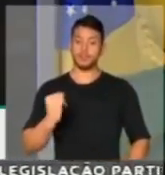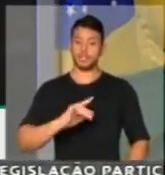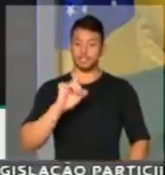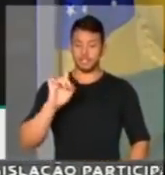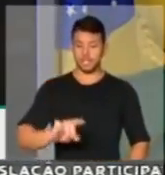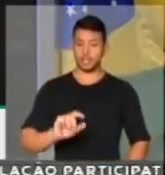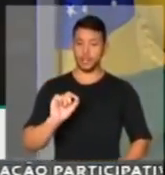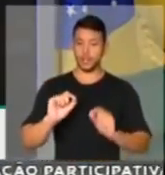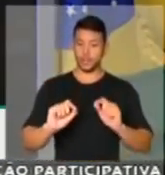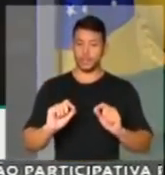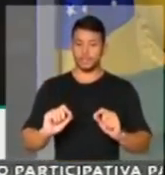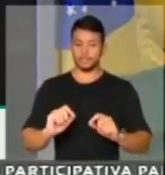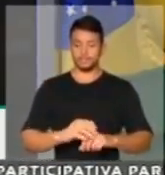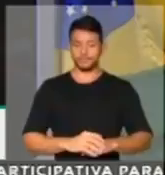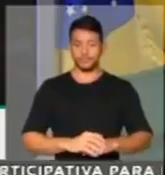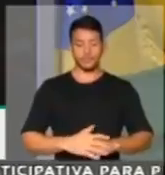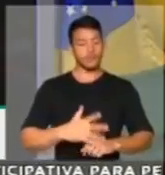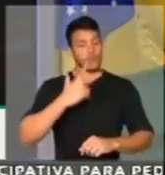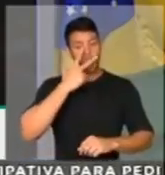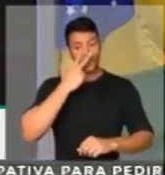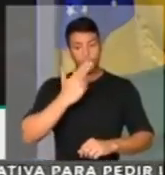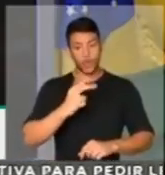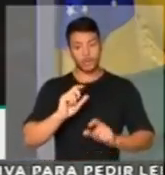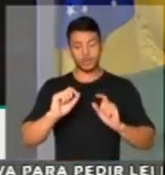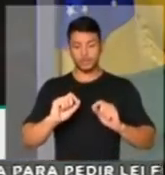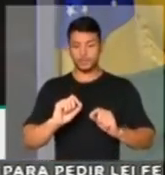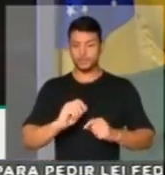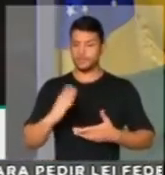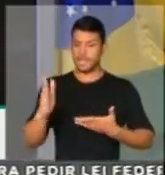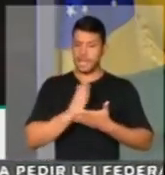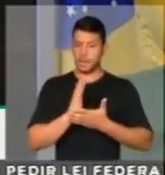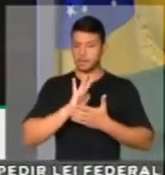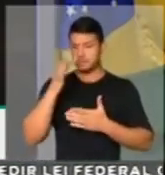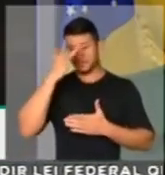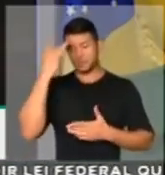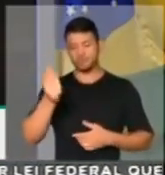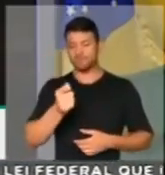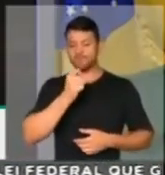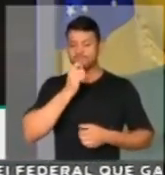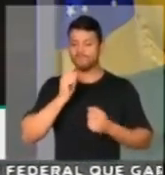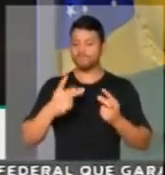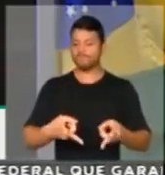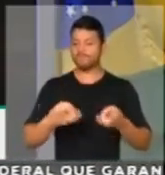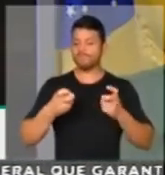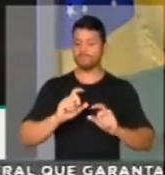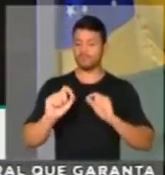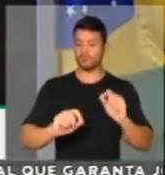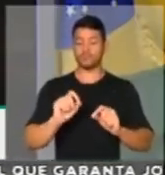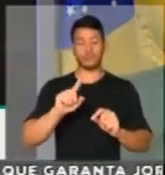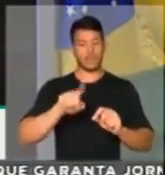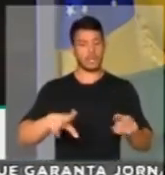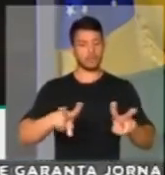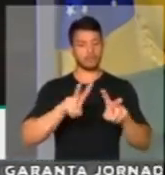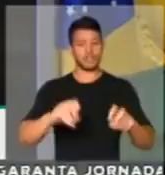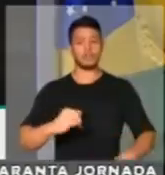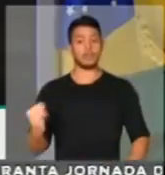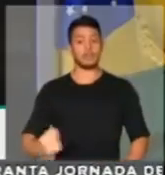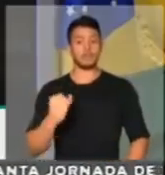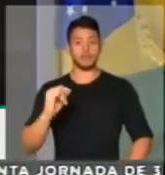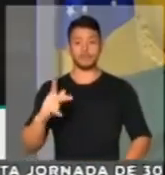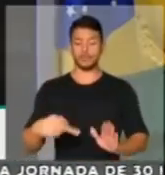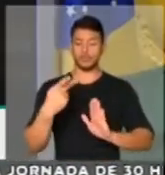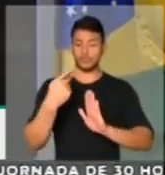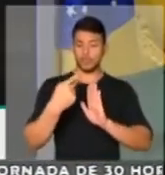já há algum tempo e acho que poucos dos colegas, infelizmente, têm se atentado para a magnitude do assunto, que é o projeto de